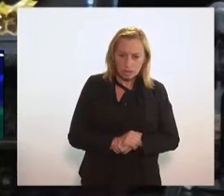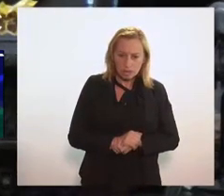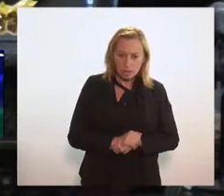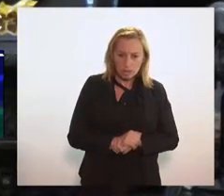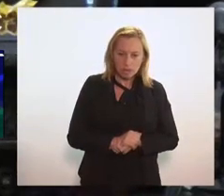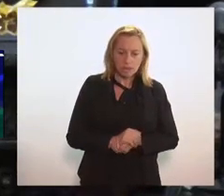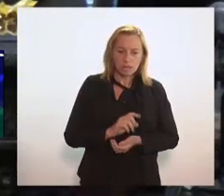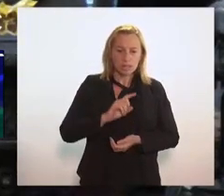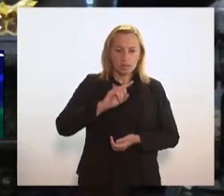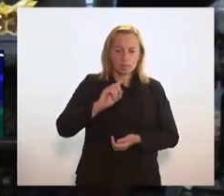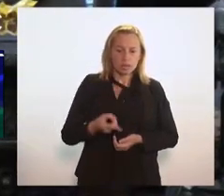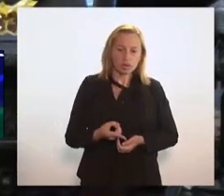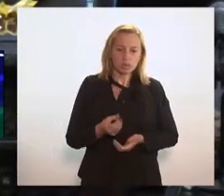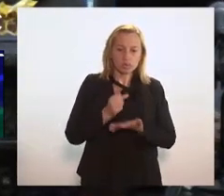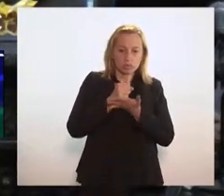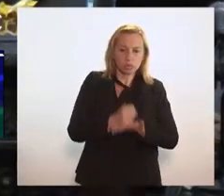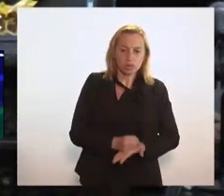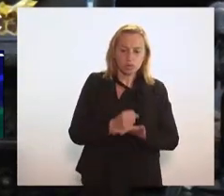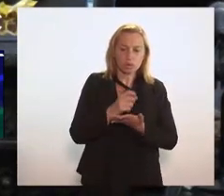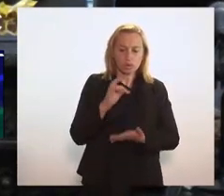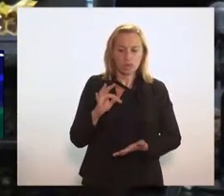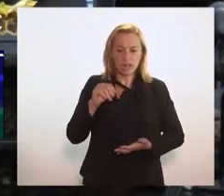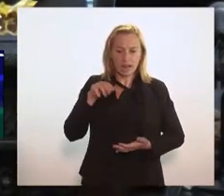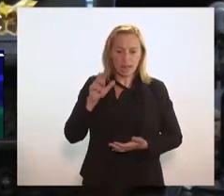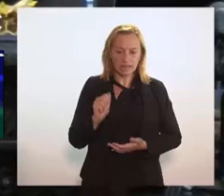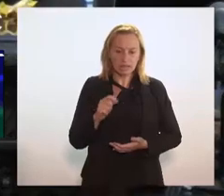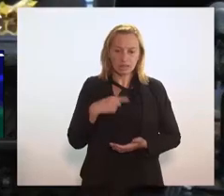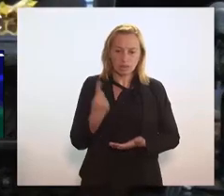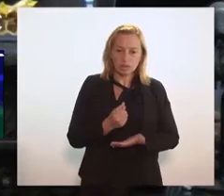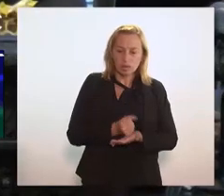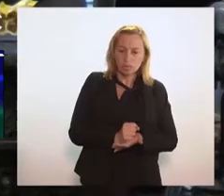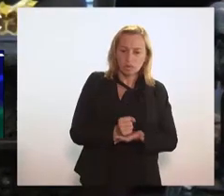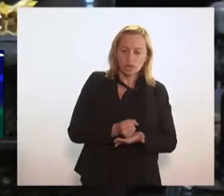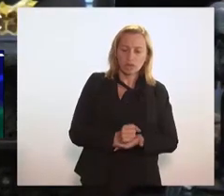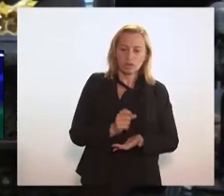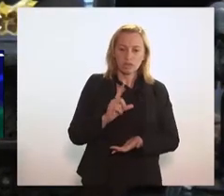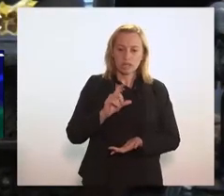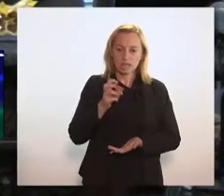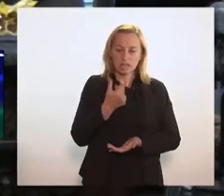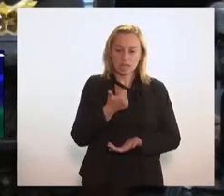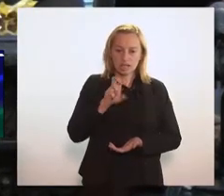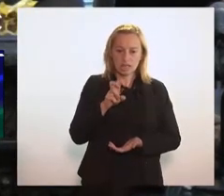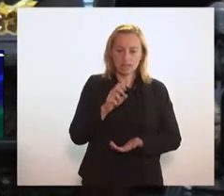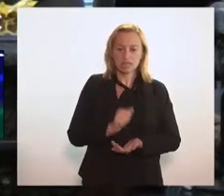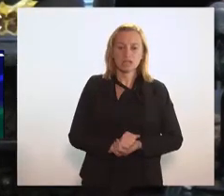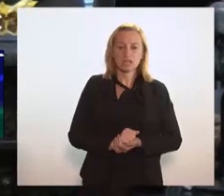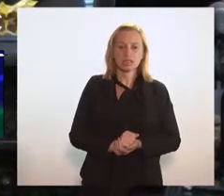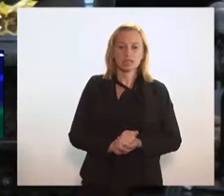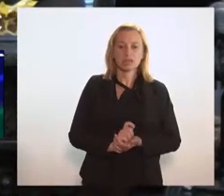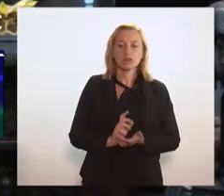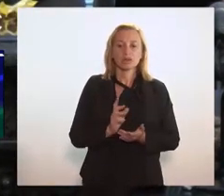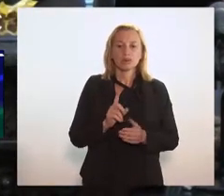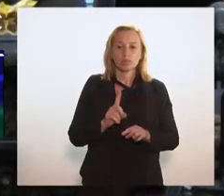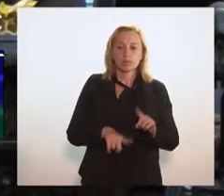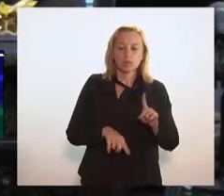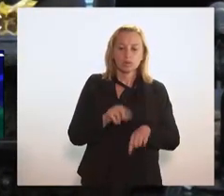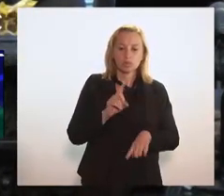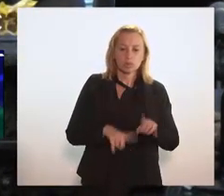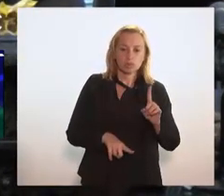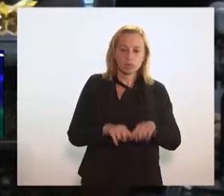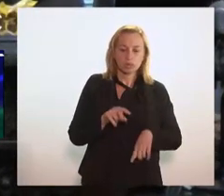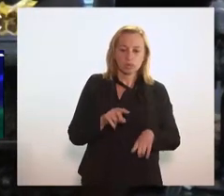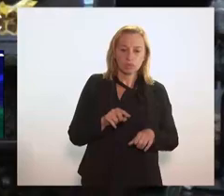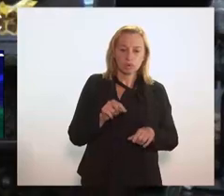mil toneladas ano. E nós estamos moendo 15, 20 mil toneladas. E acaba o produto entrando aqui,